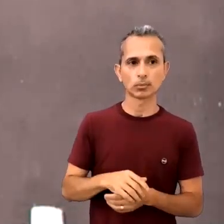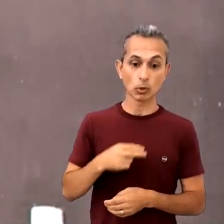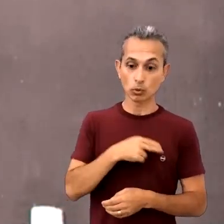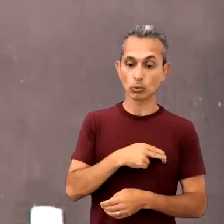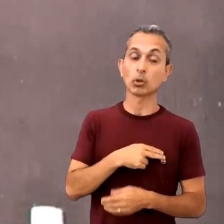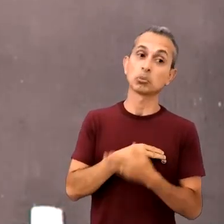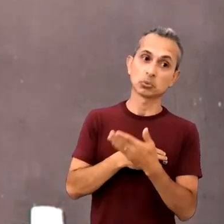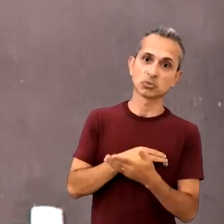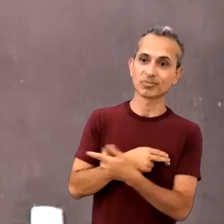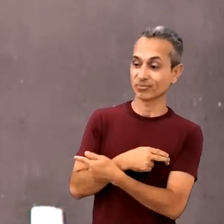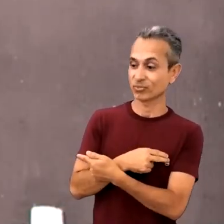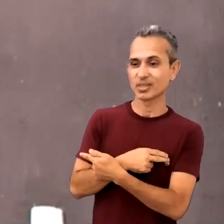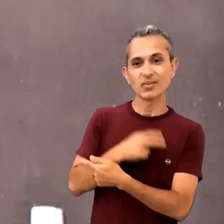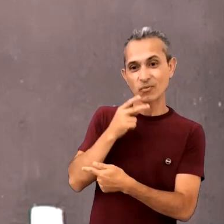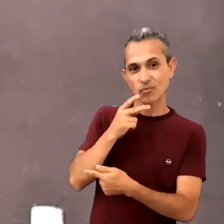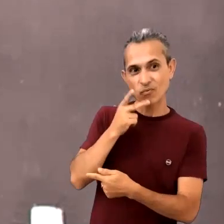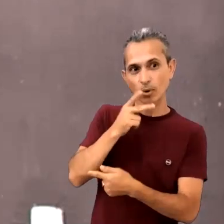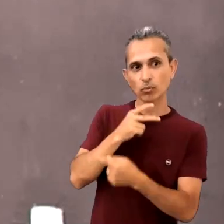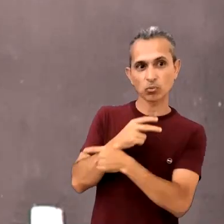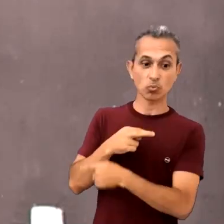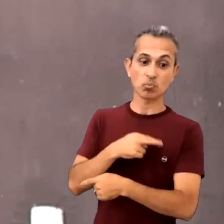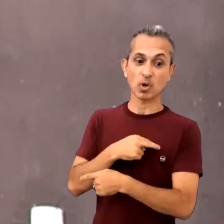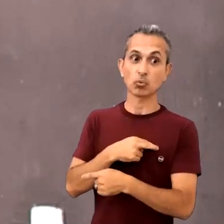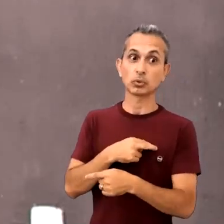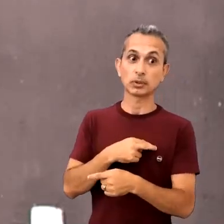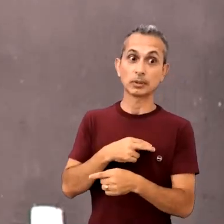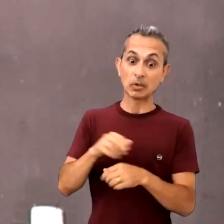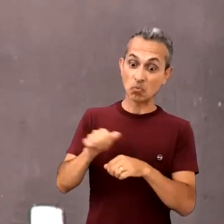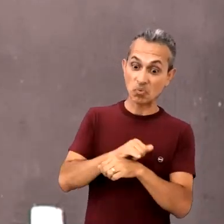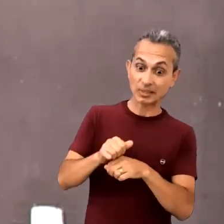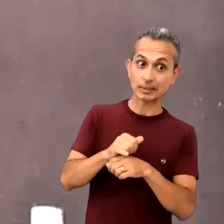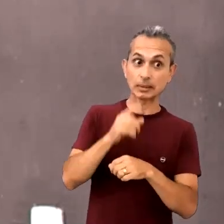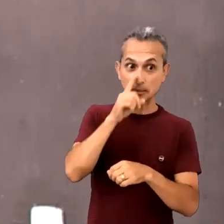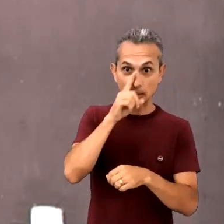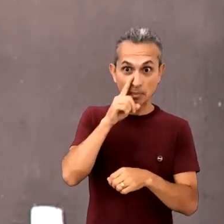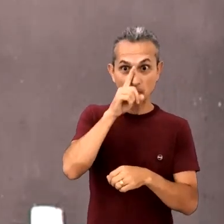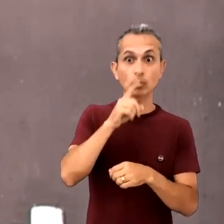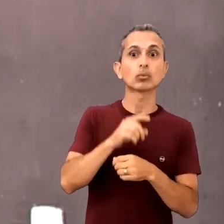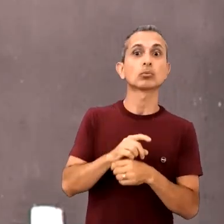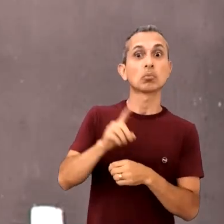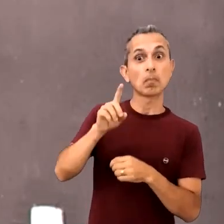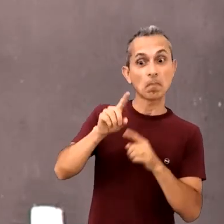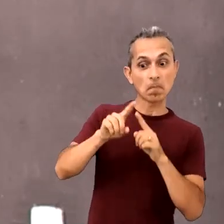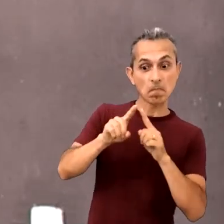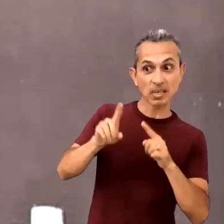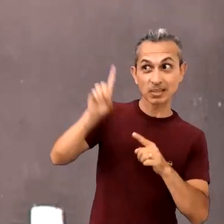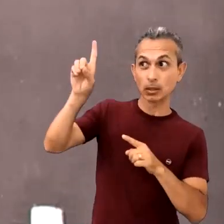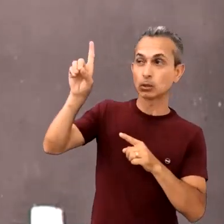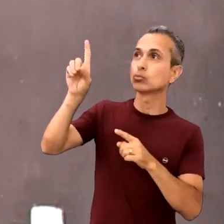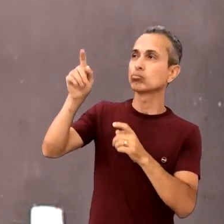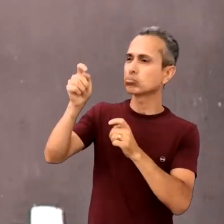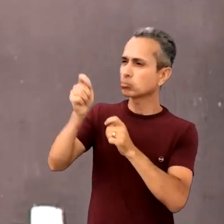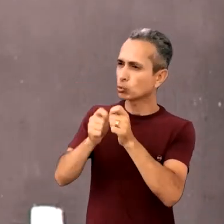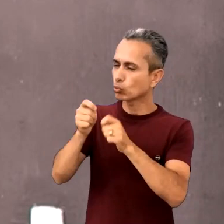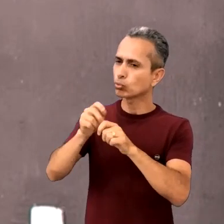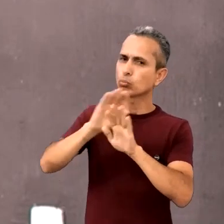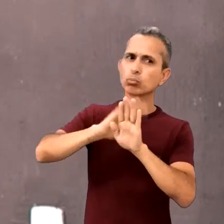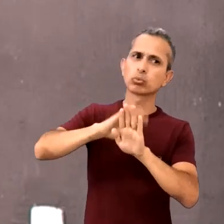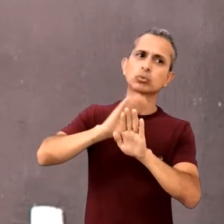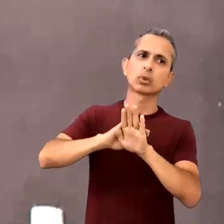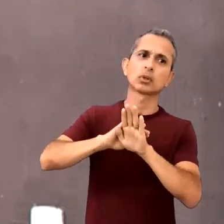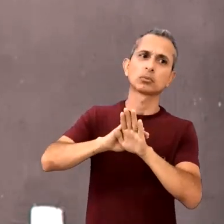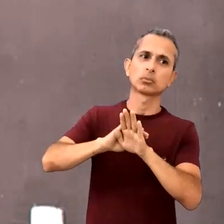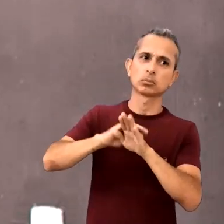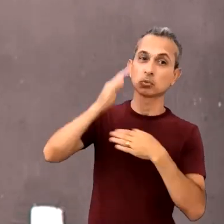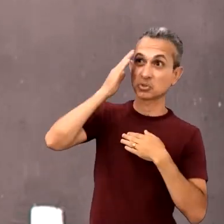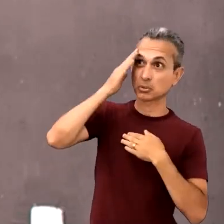Ruth, Deus guiou todas as circunstâncias. Louvado seja o nome do Senhor por sua bondade.